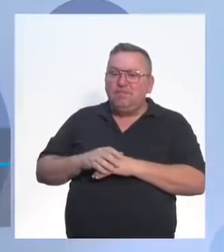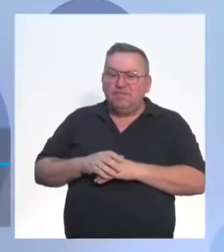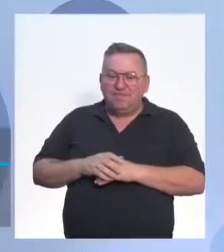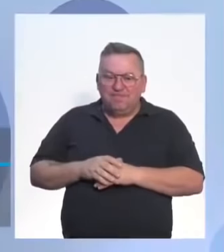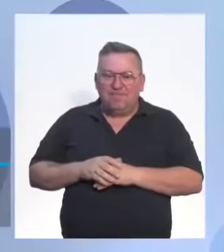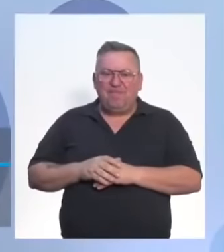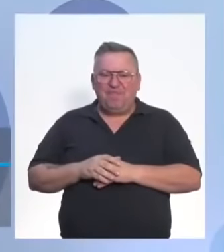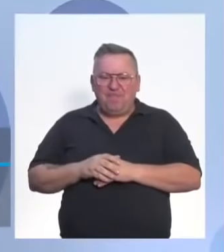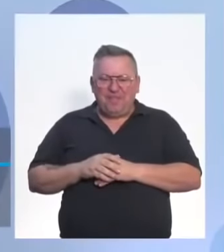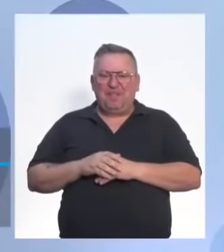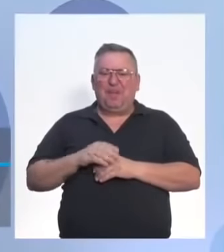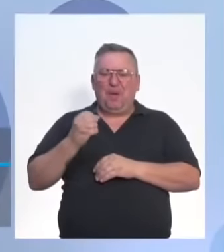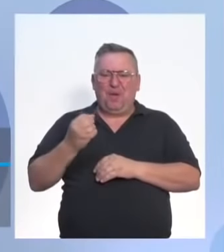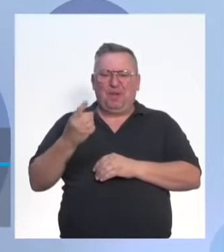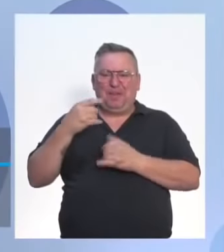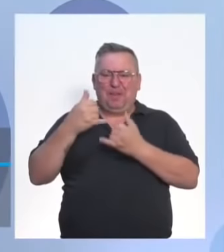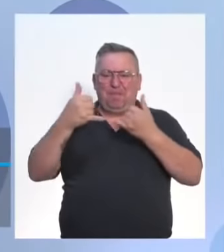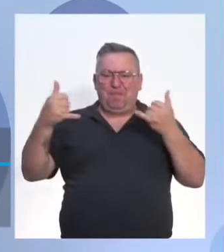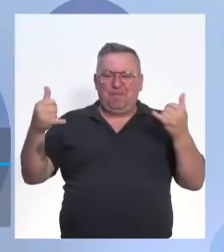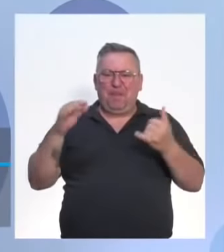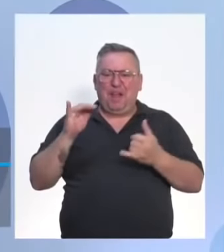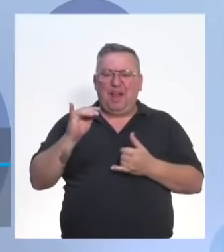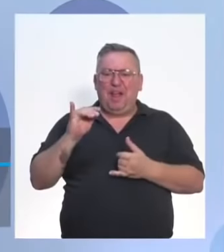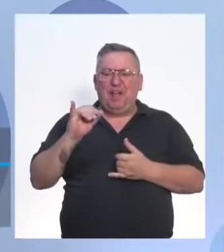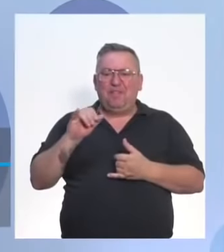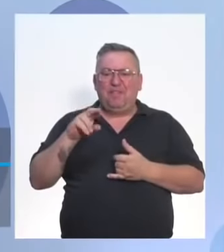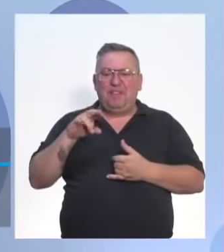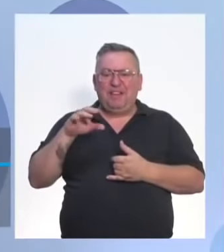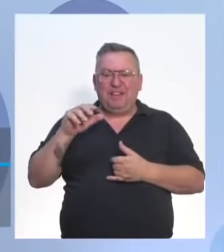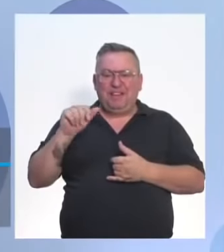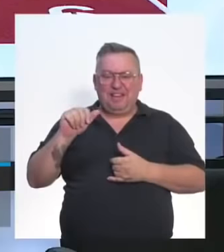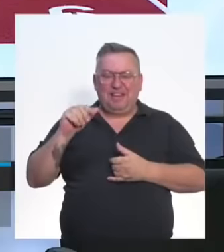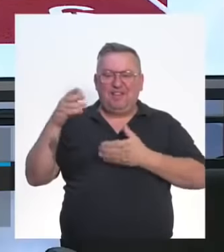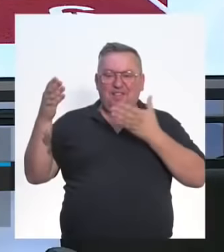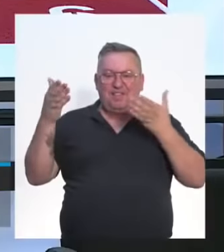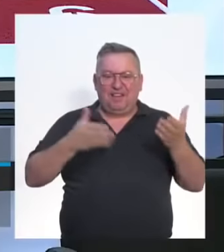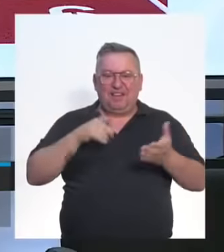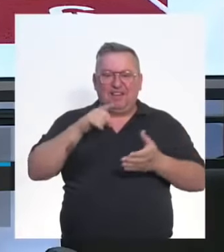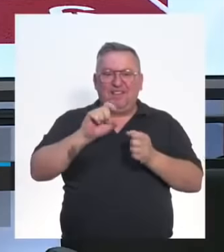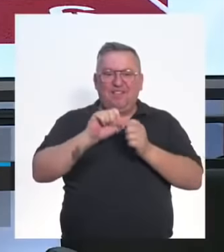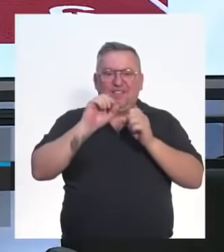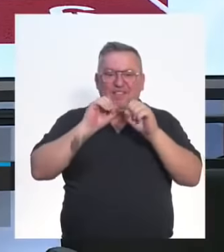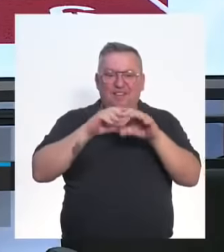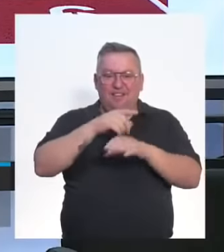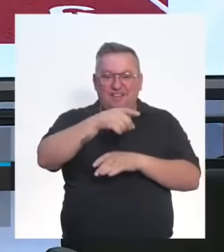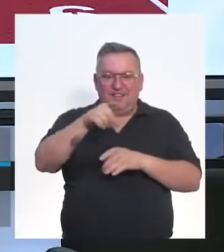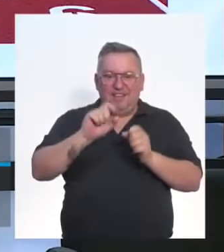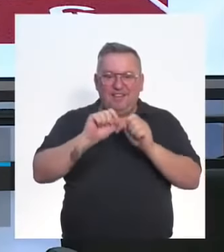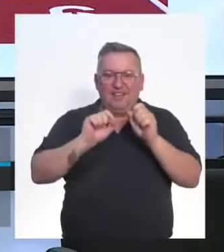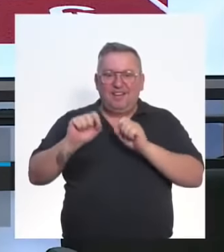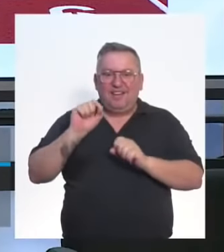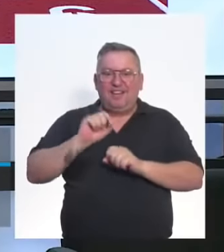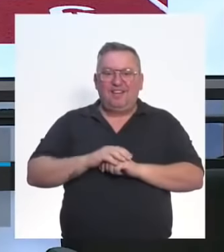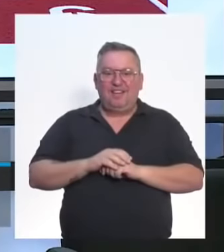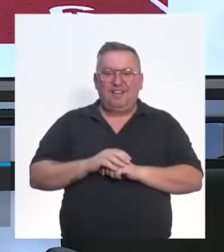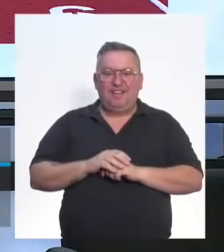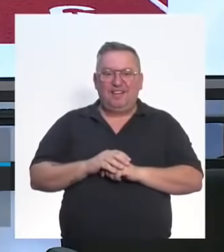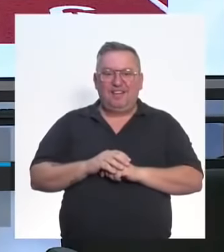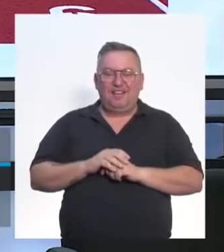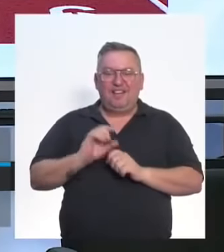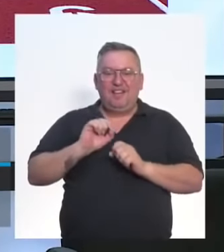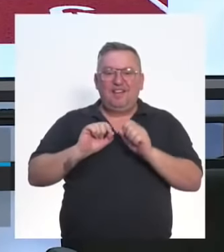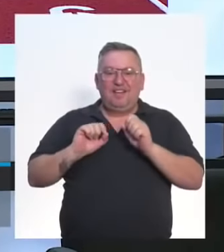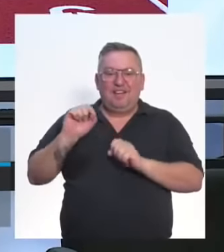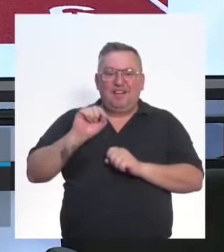nossa, Pois essa saiu do baú, hein, Osmar? Qualquer dia eu vou trazer um peão aqui, eu vou ensinar para vocês como que se faz, como